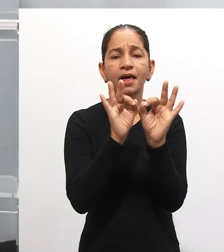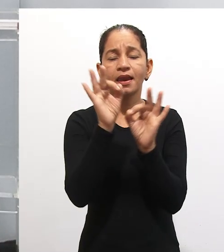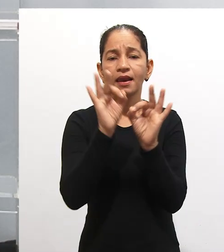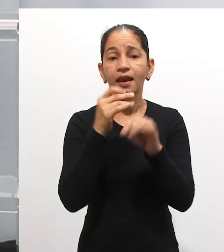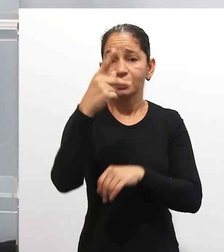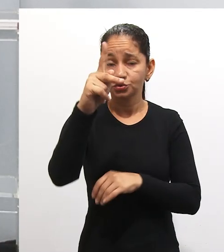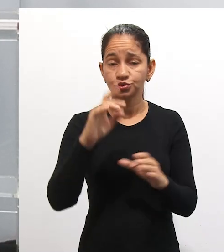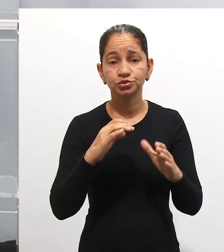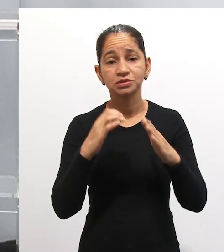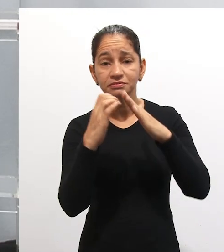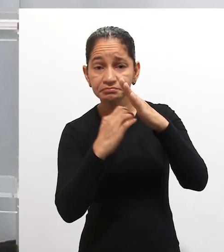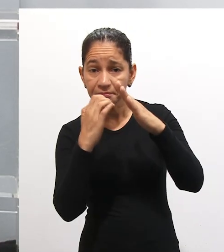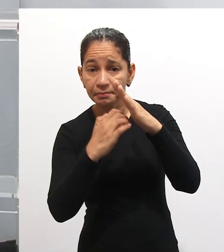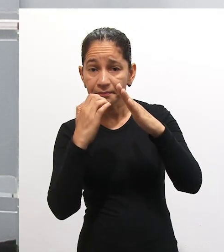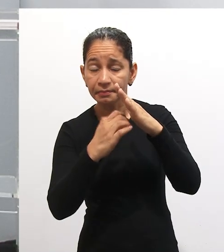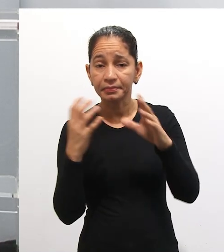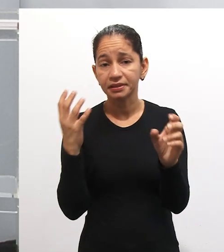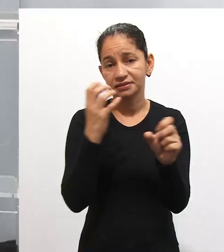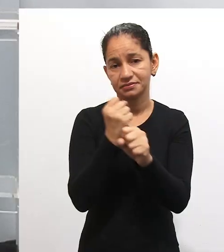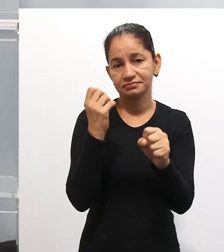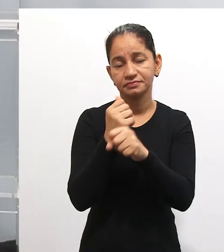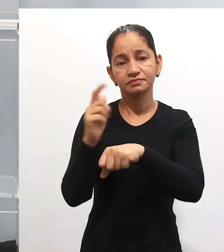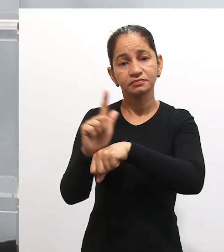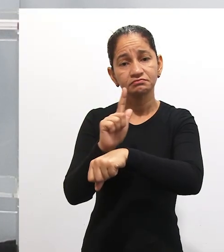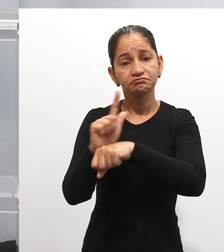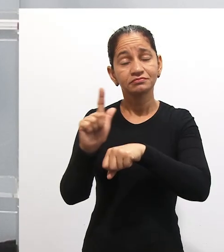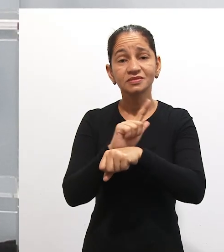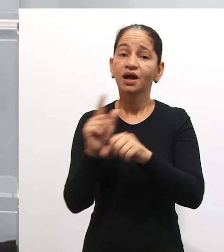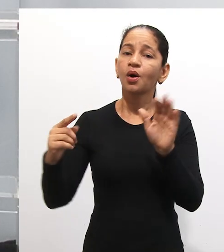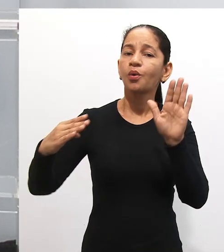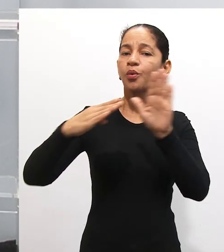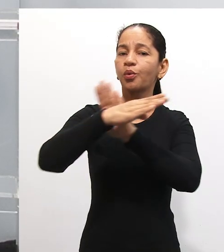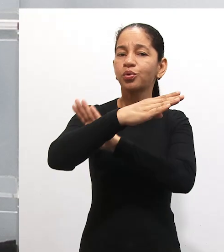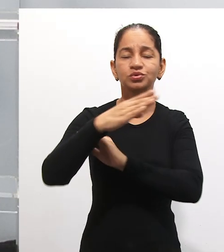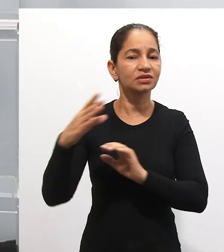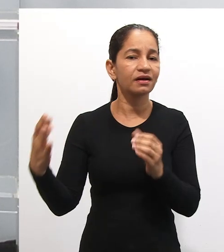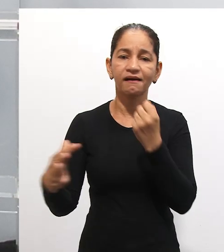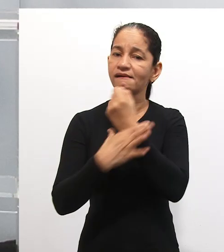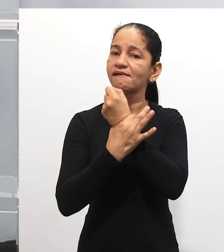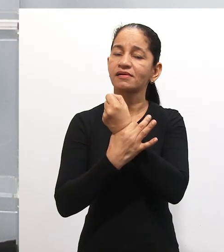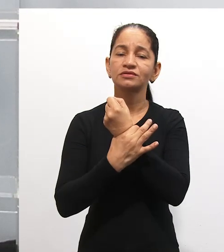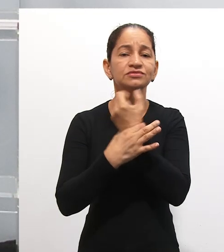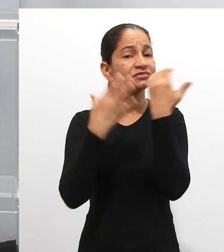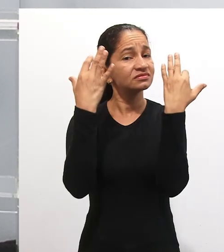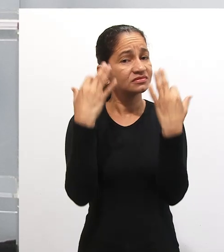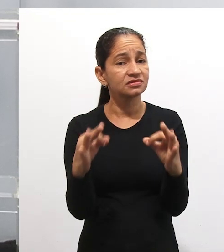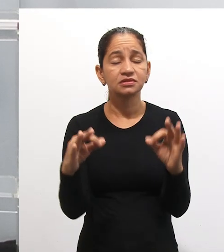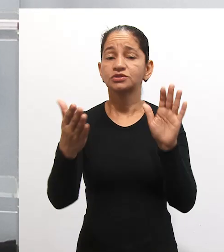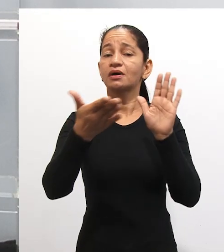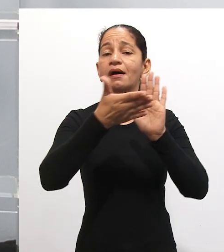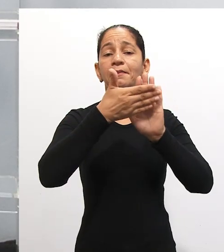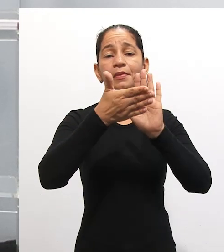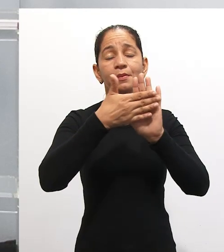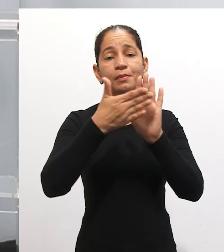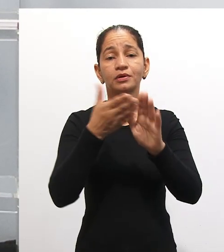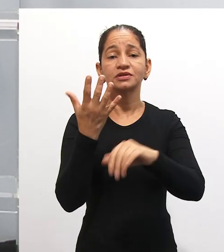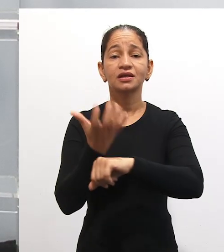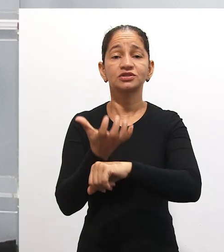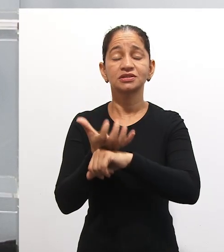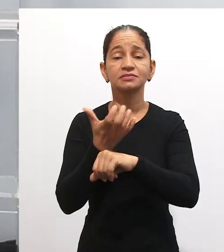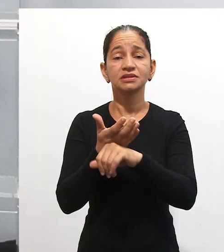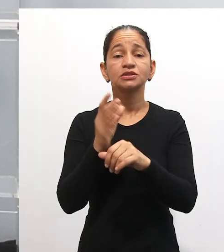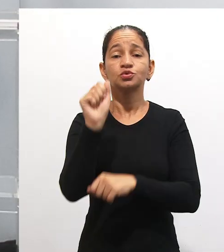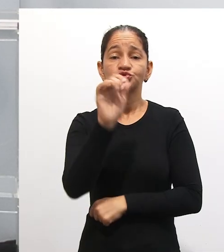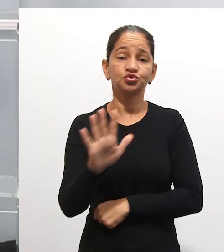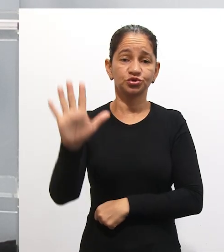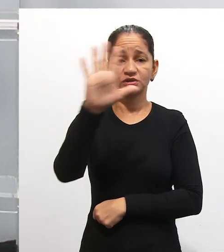organização, técnicas da contabilidade gerencial, o sucesso vai ser maior e melhor. Essa é a proposta da nossa disciplina,